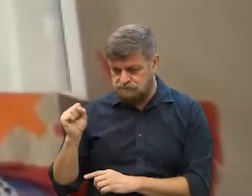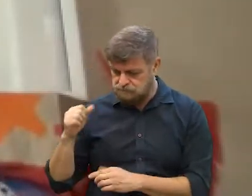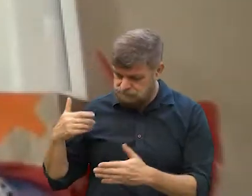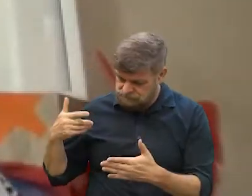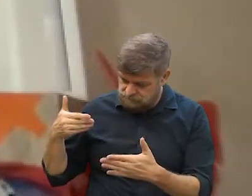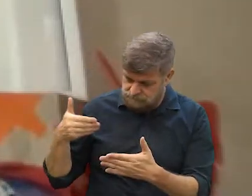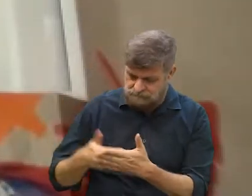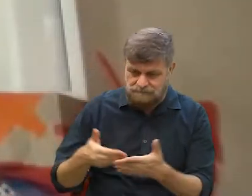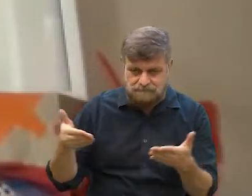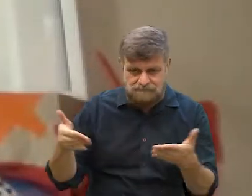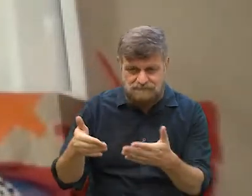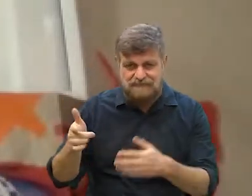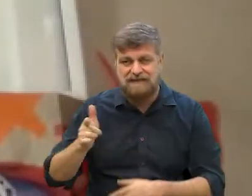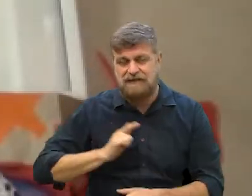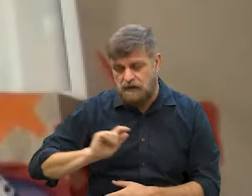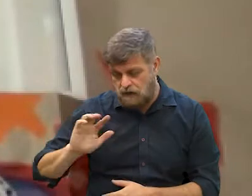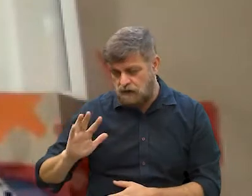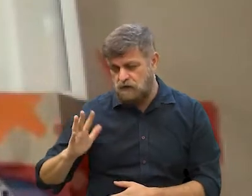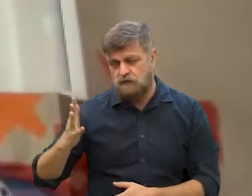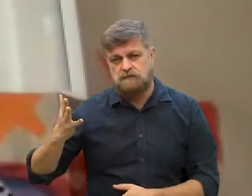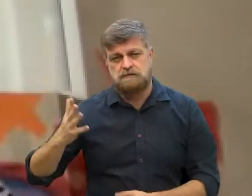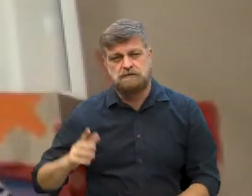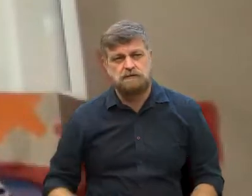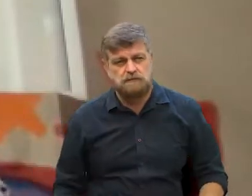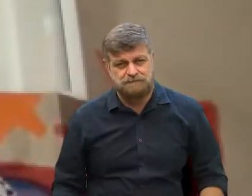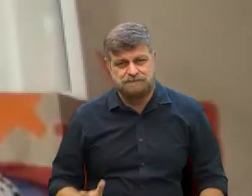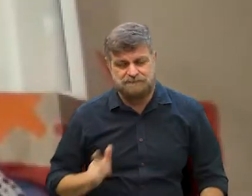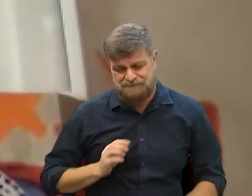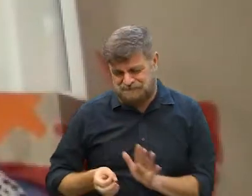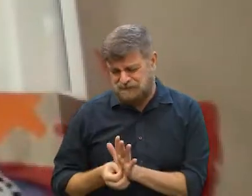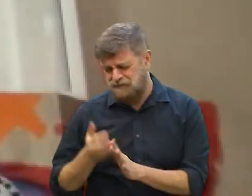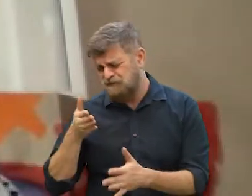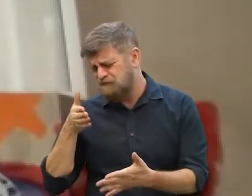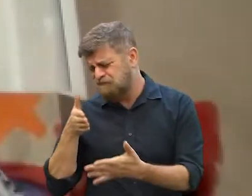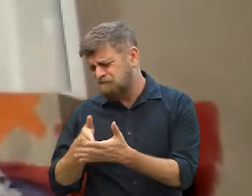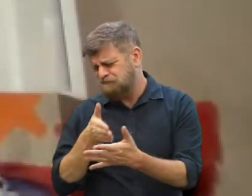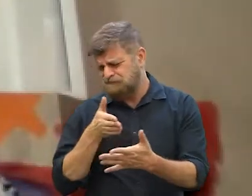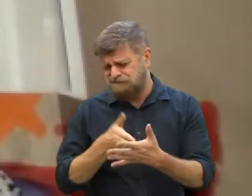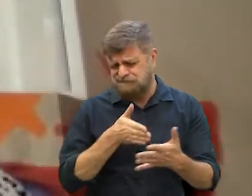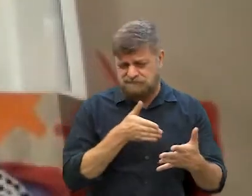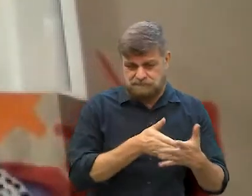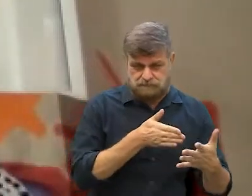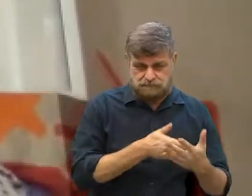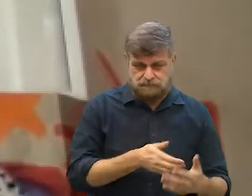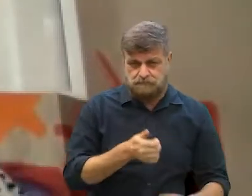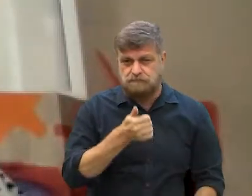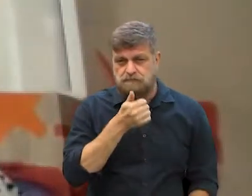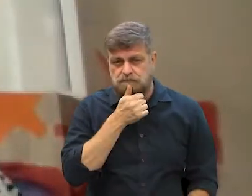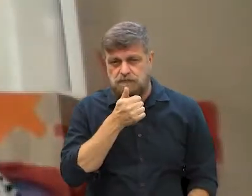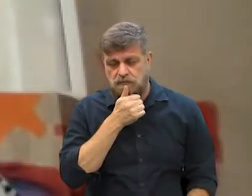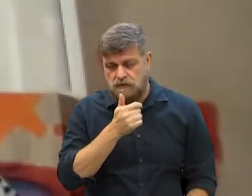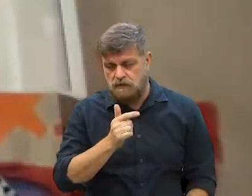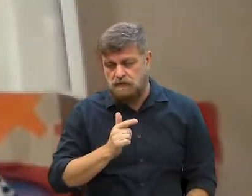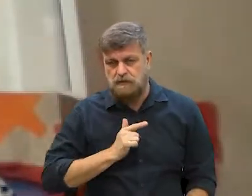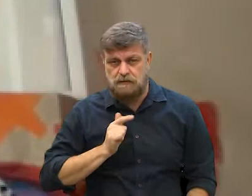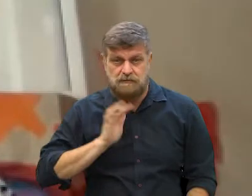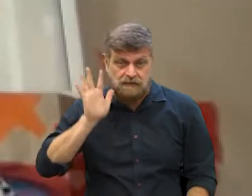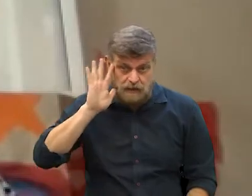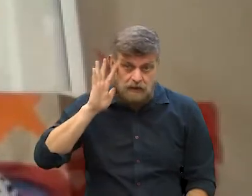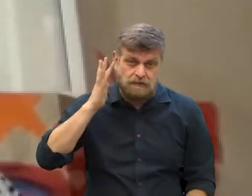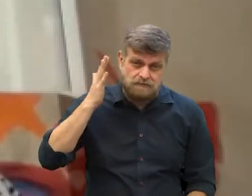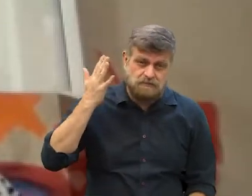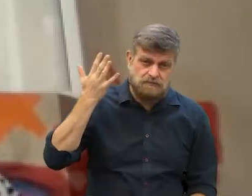para cá nós tivemos muitos obstáculos temos ainda na até